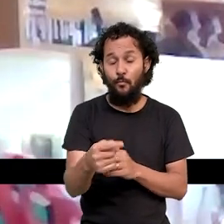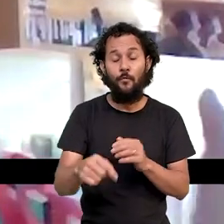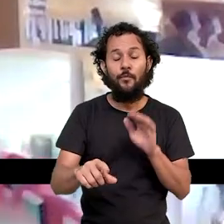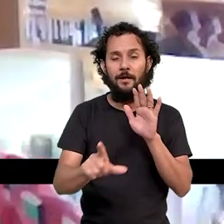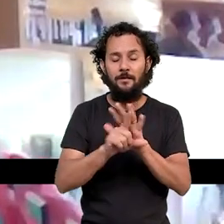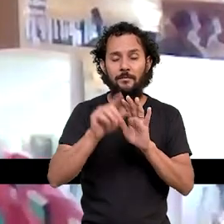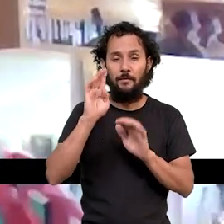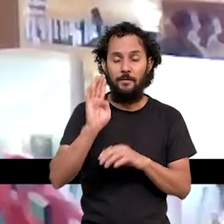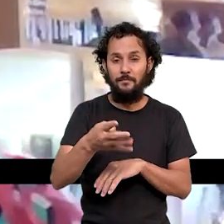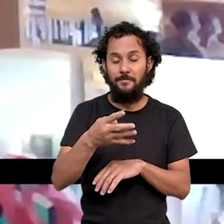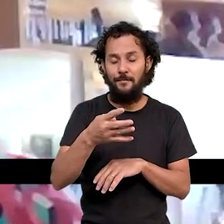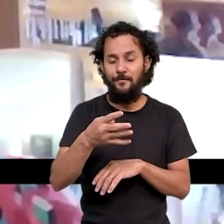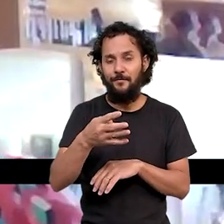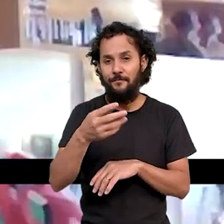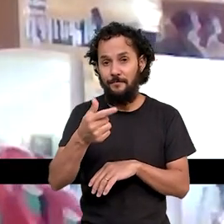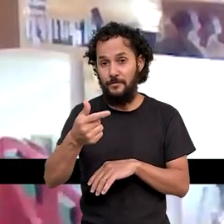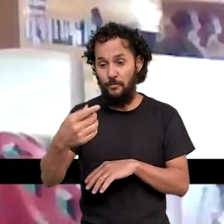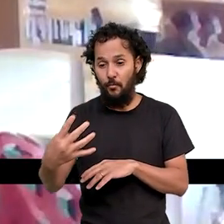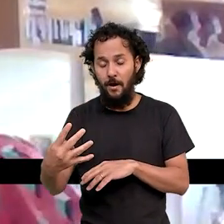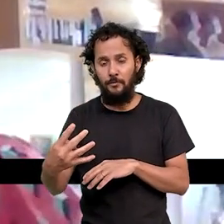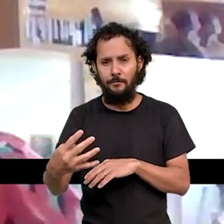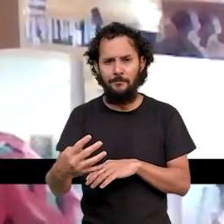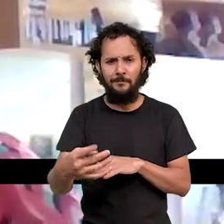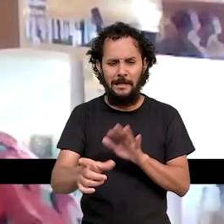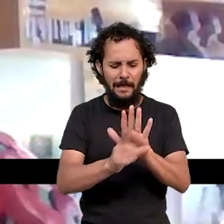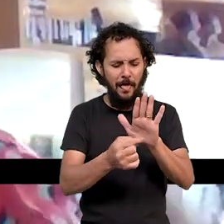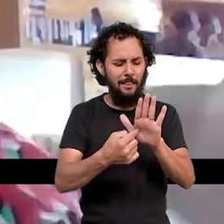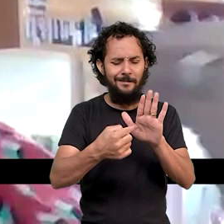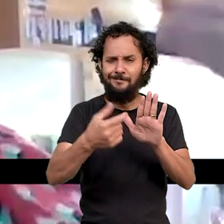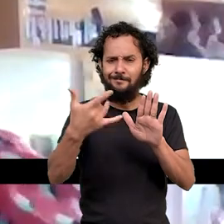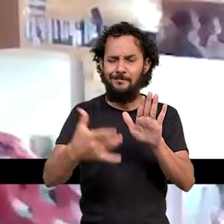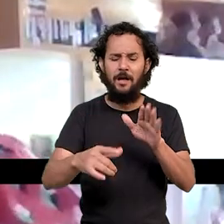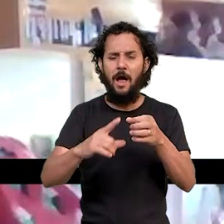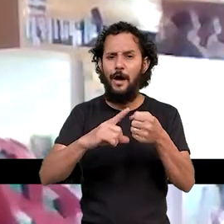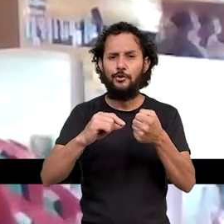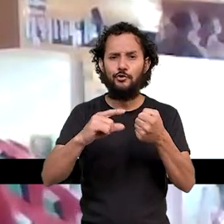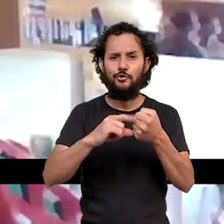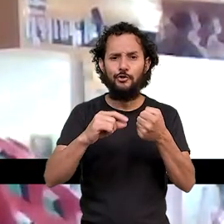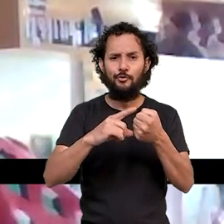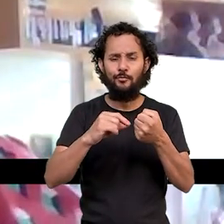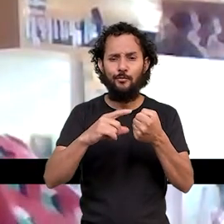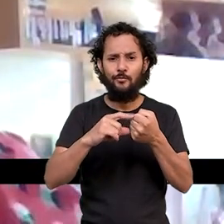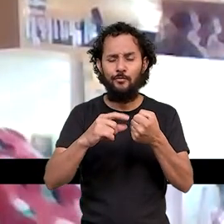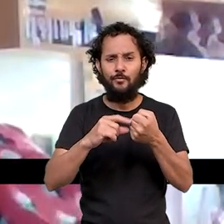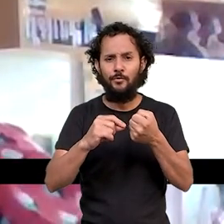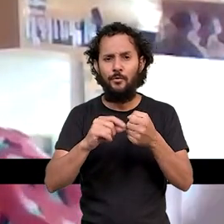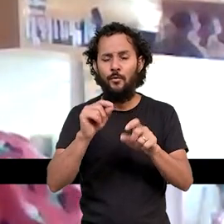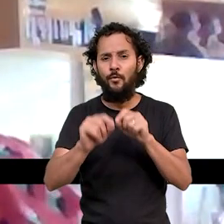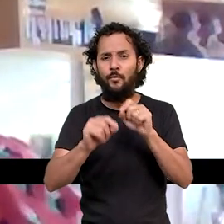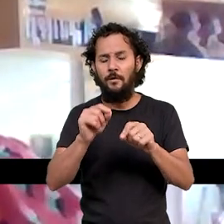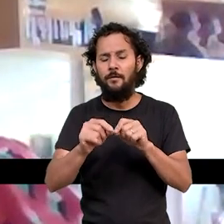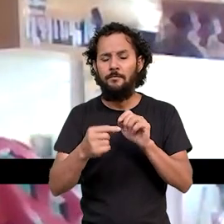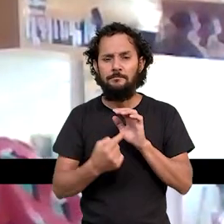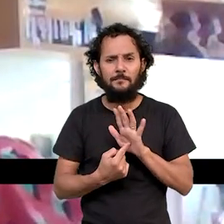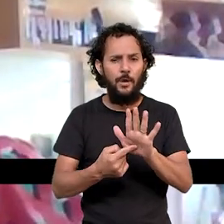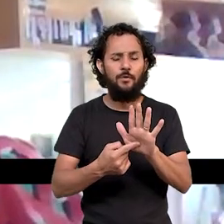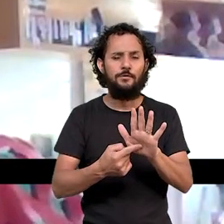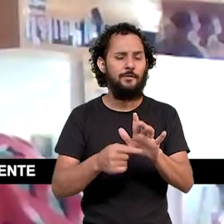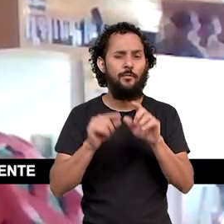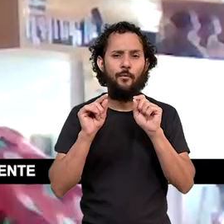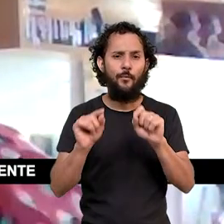1961, a Lei 4.024, ela traz um artigo em que